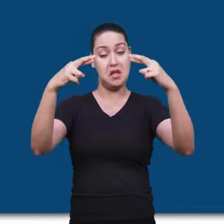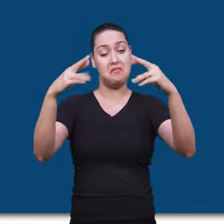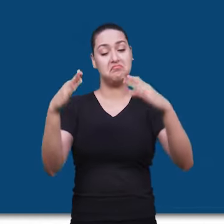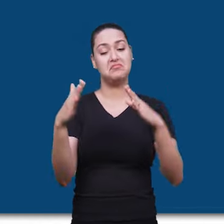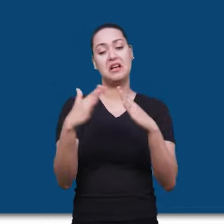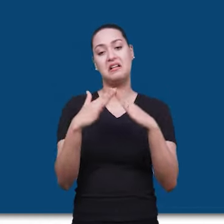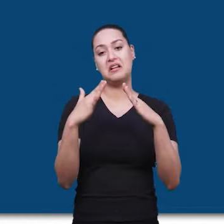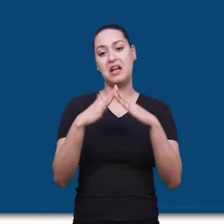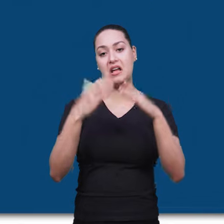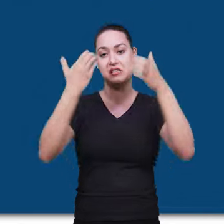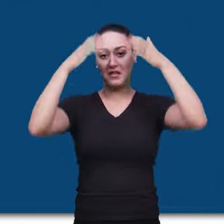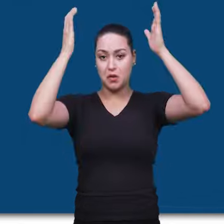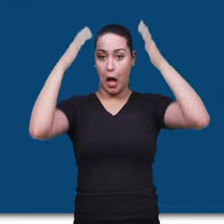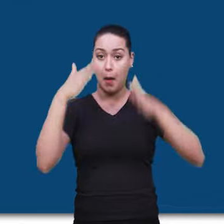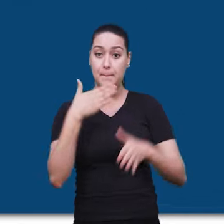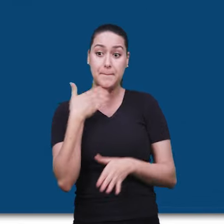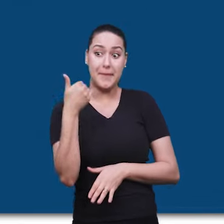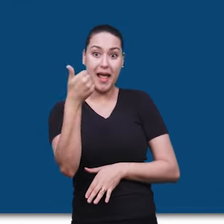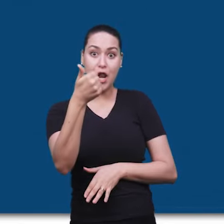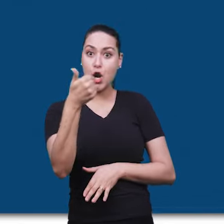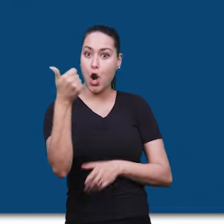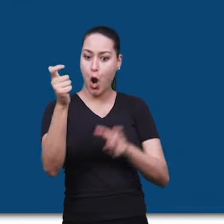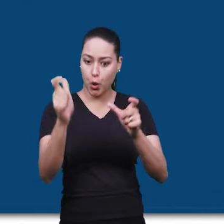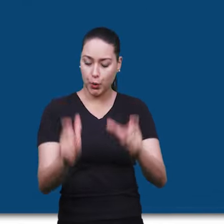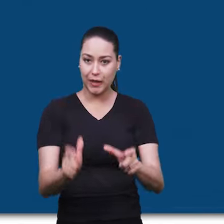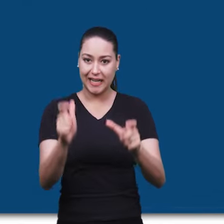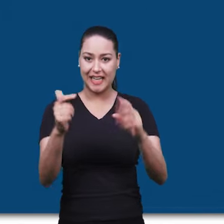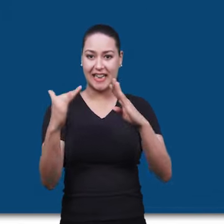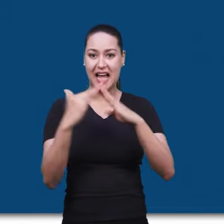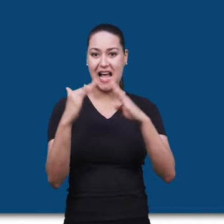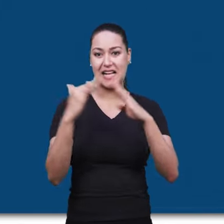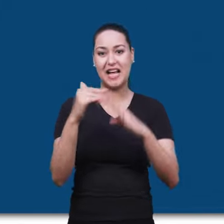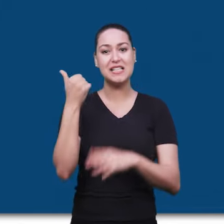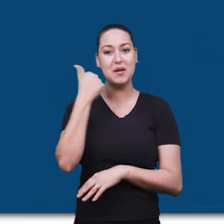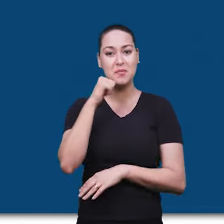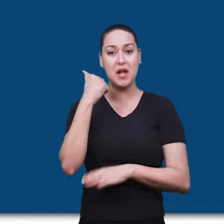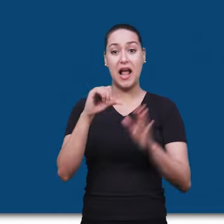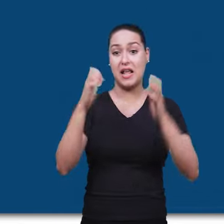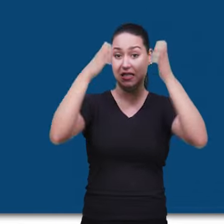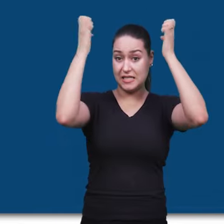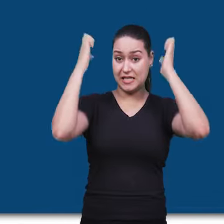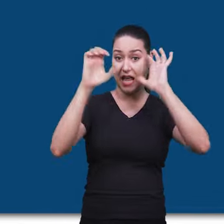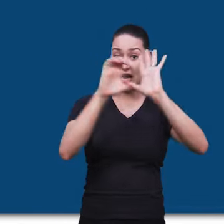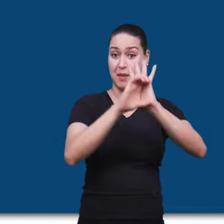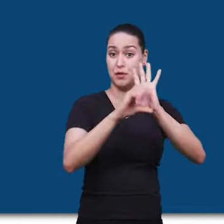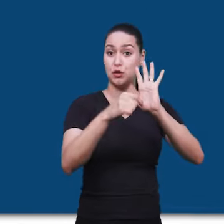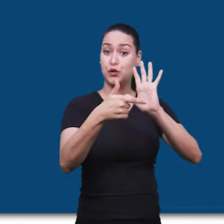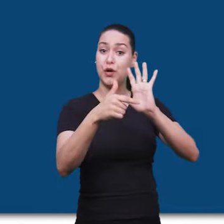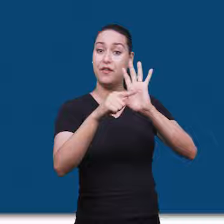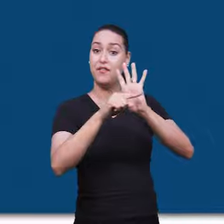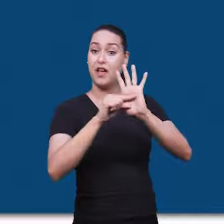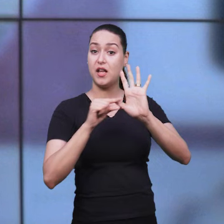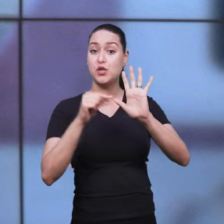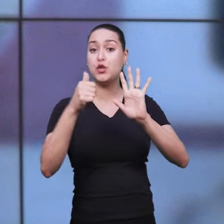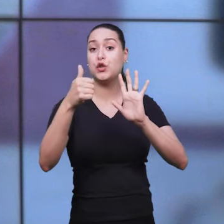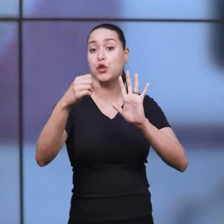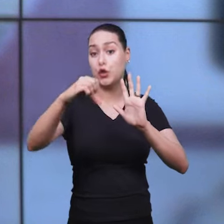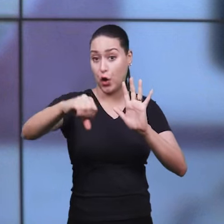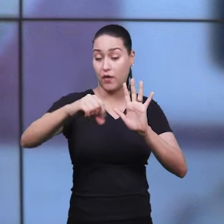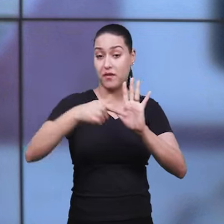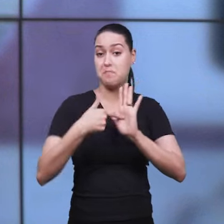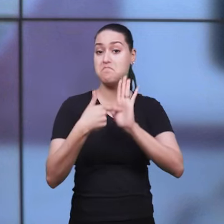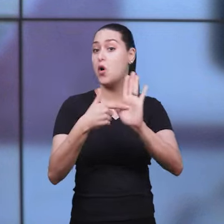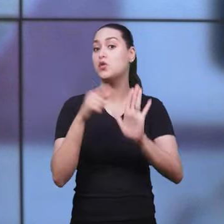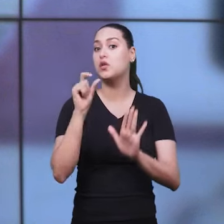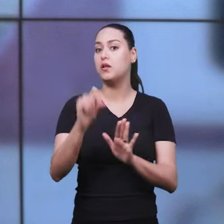passar com as suas moças ao melhor lugar da casa das mulheres. Em Esther 2:9, a palavra do Senhor